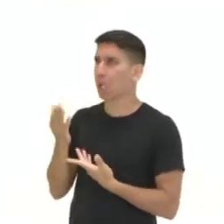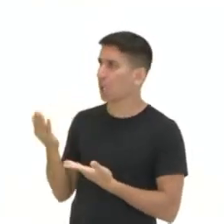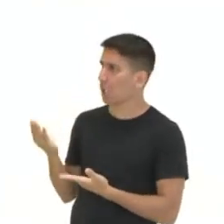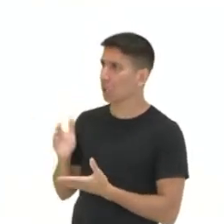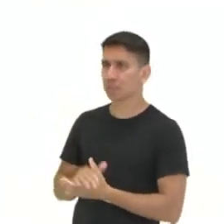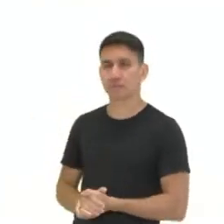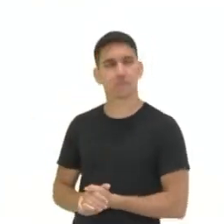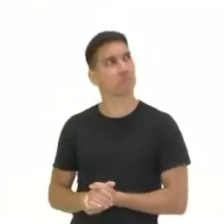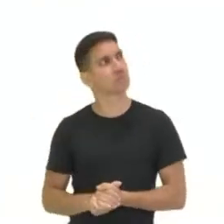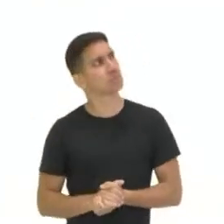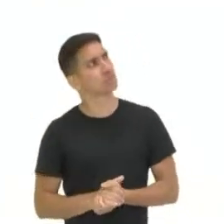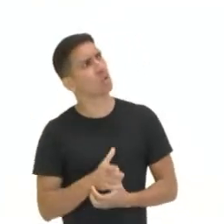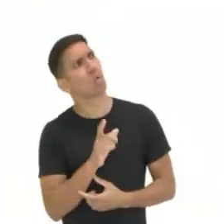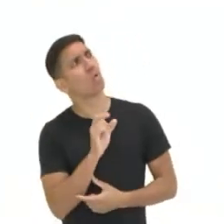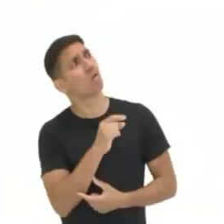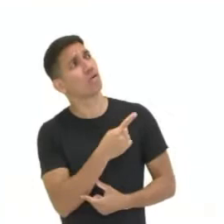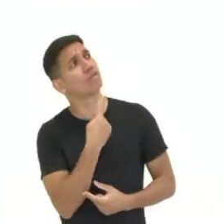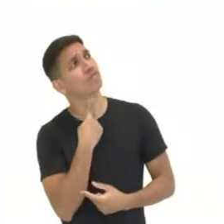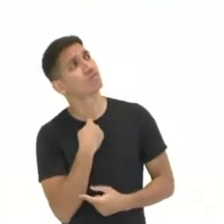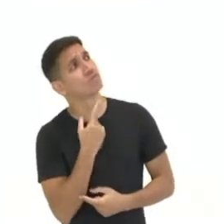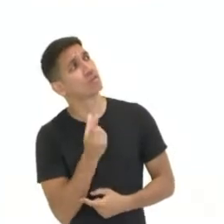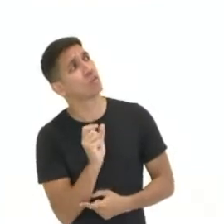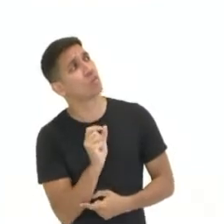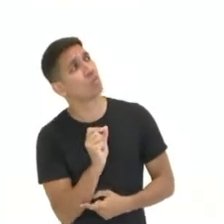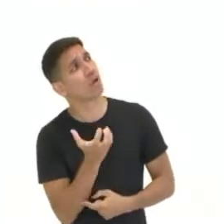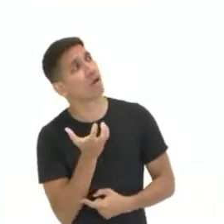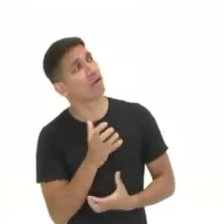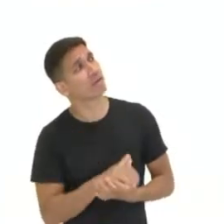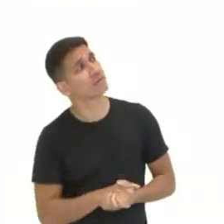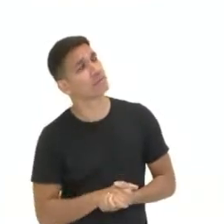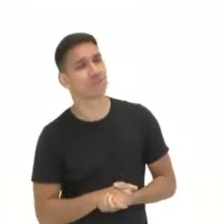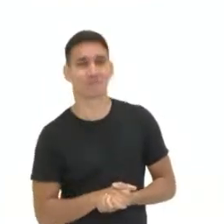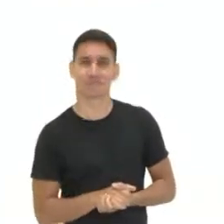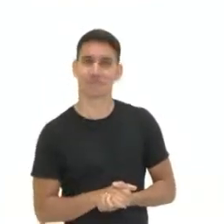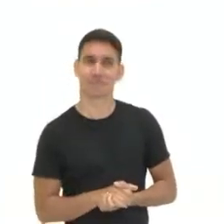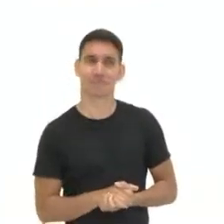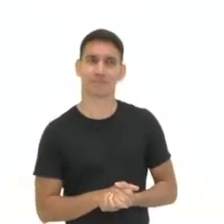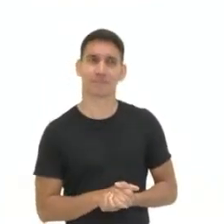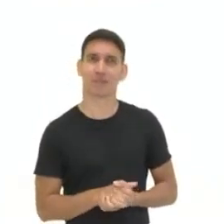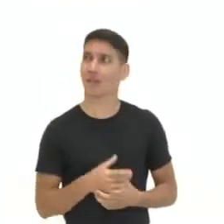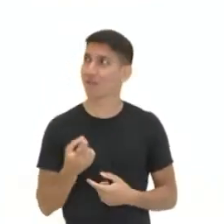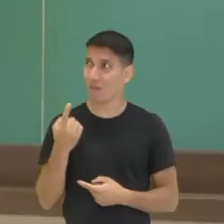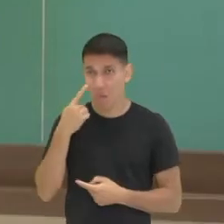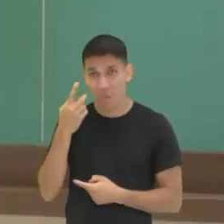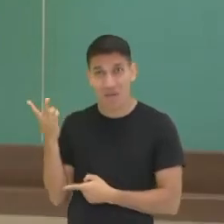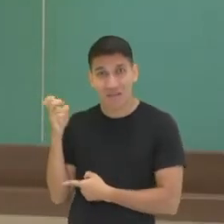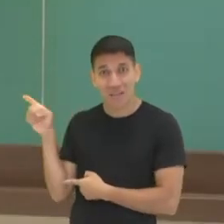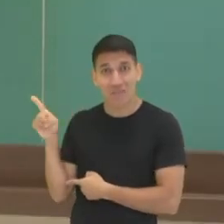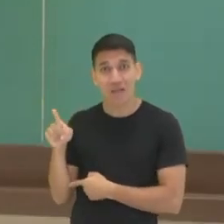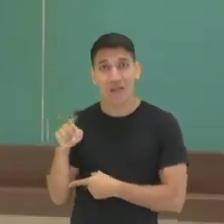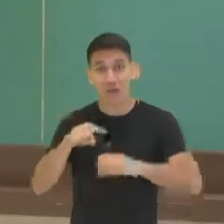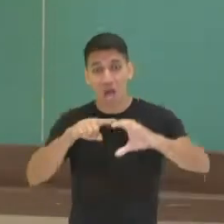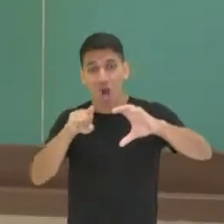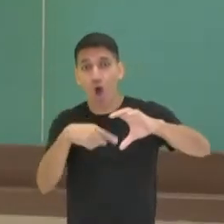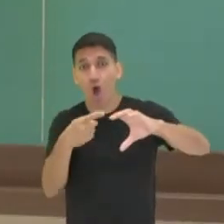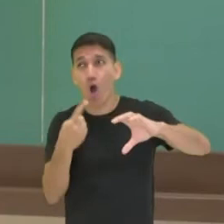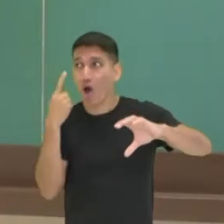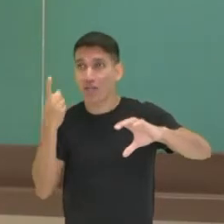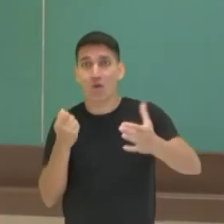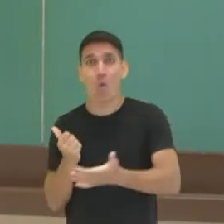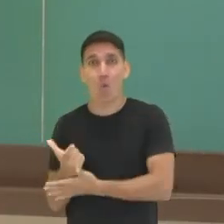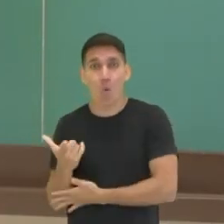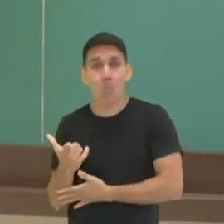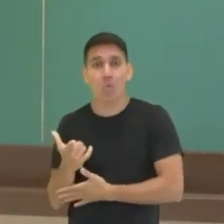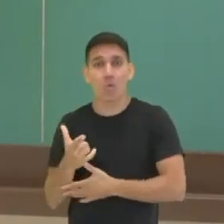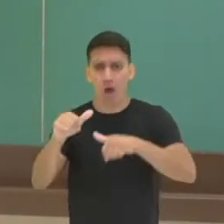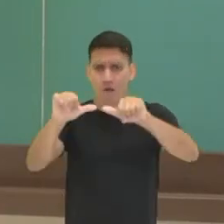personagem disse: e o que o senhor deseja? Então observem que a roda, ela tem um formato diferente daquilo que a gente espera,